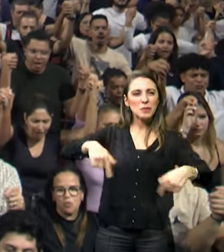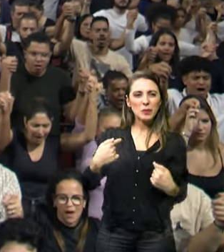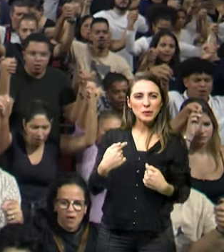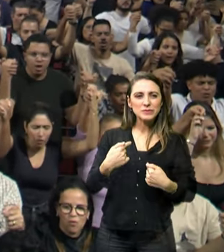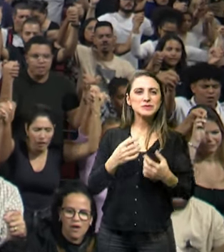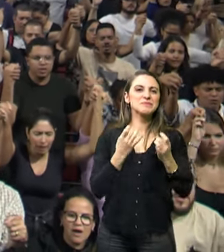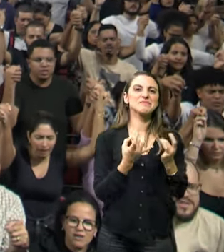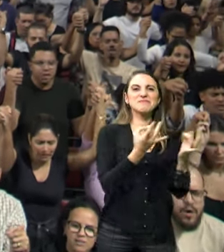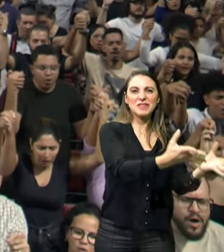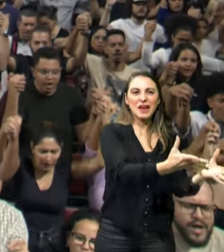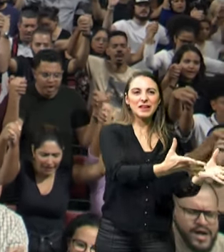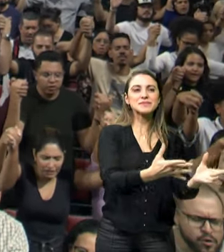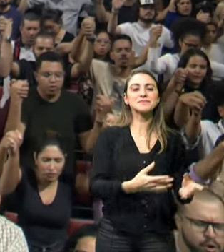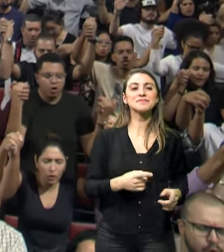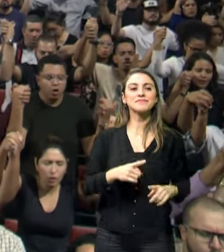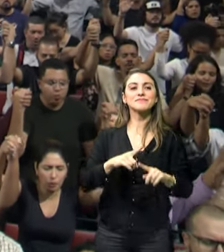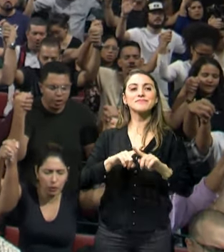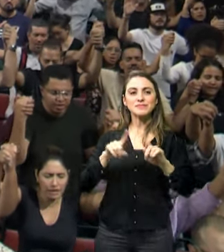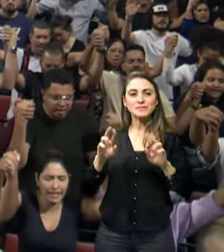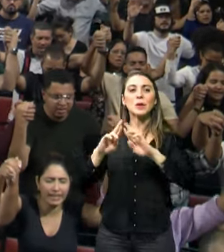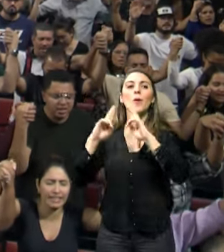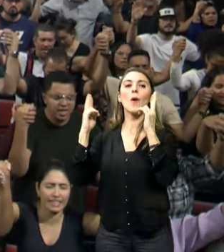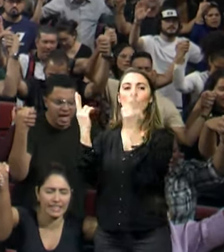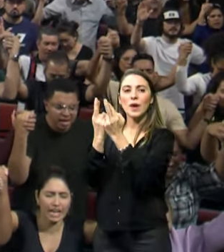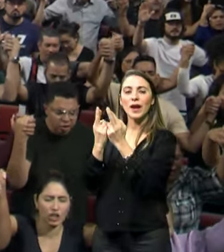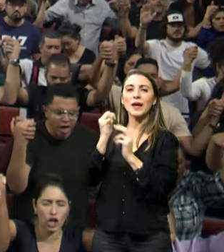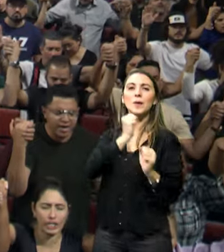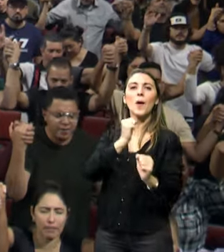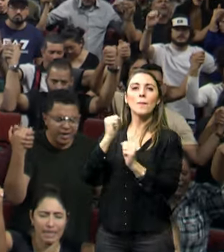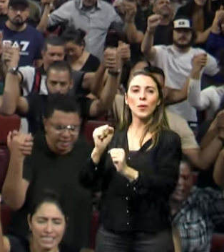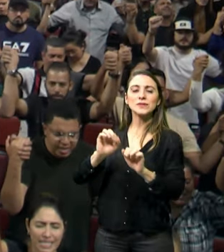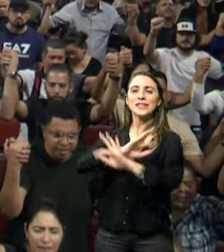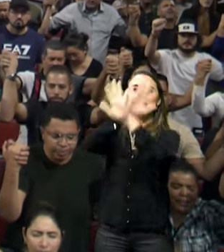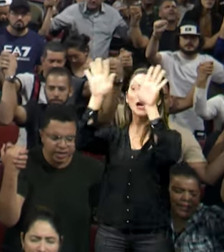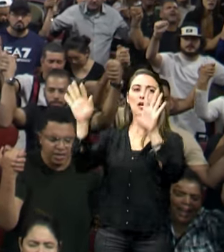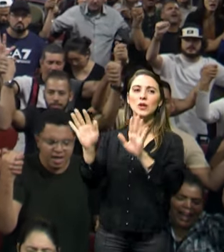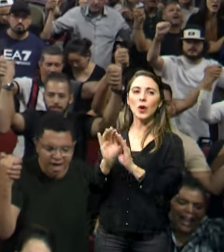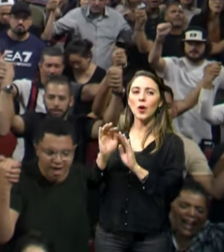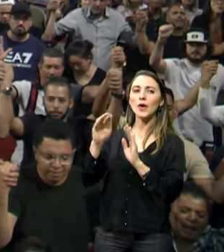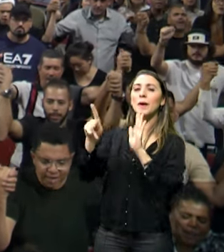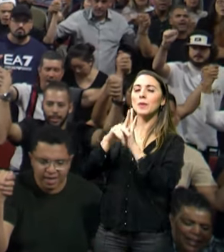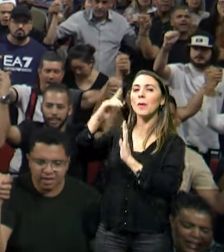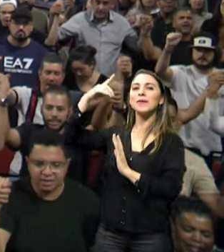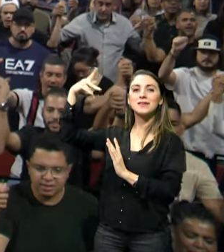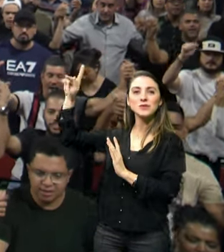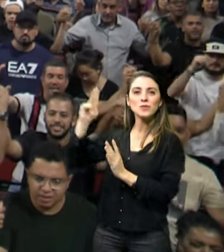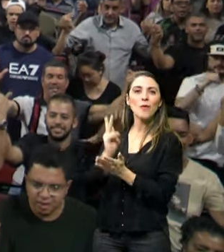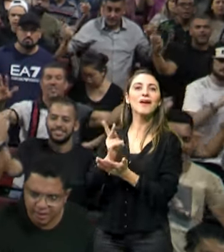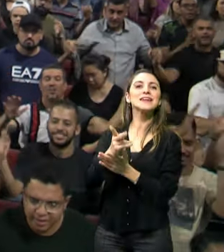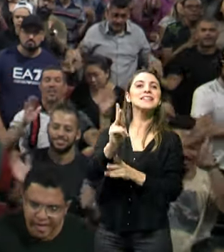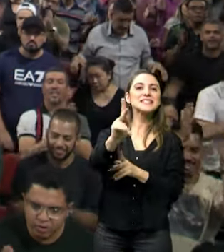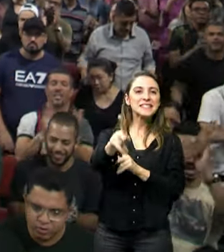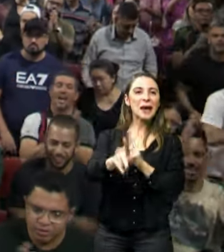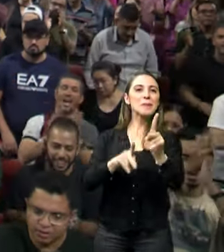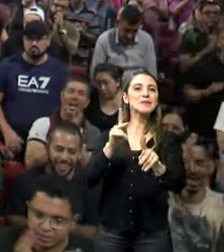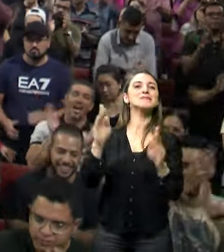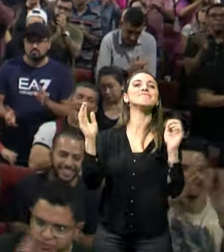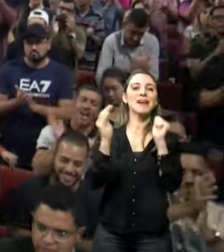do mal, pois teu é o reino, o poder e a glória para sempre. Amém. E